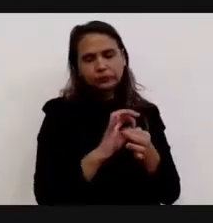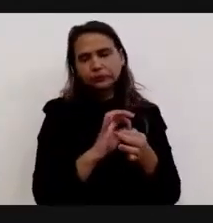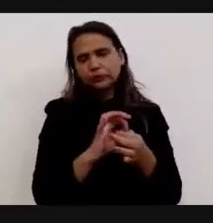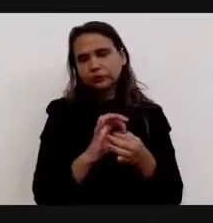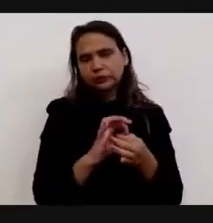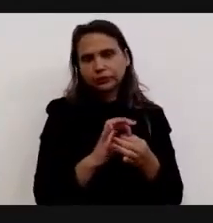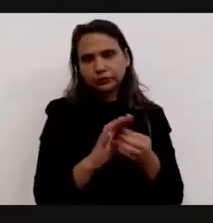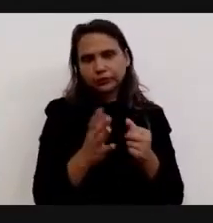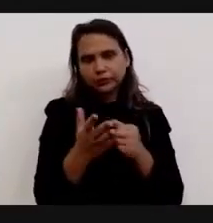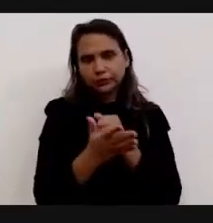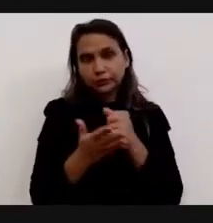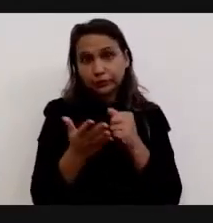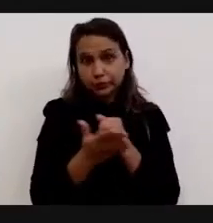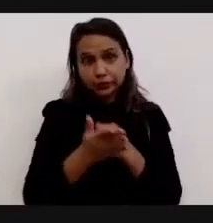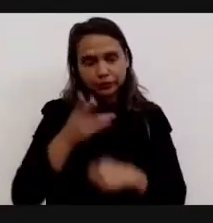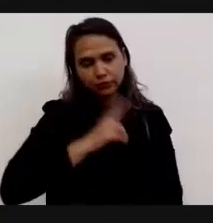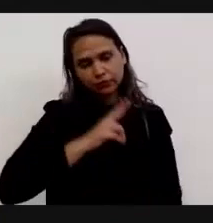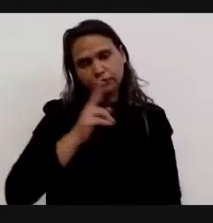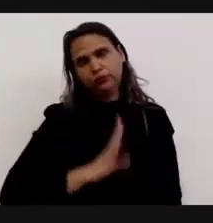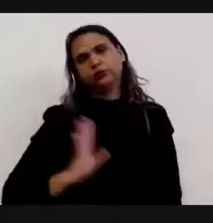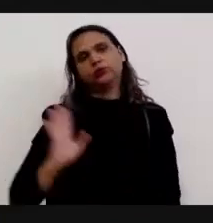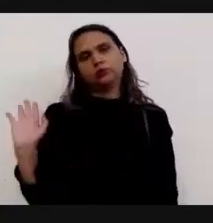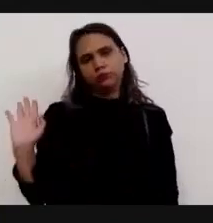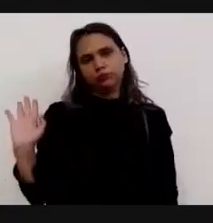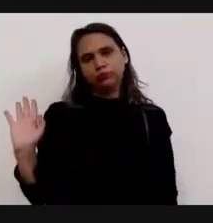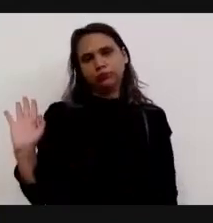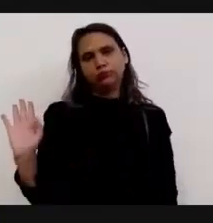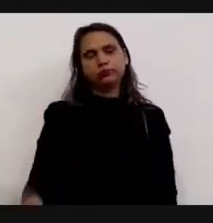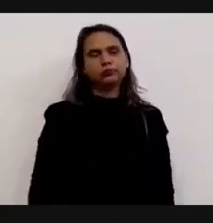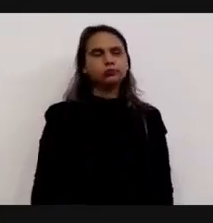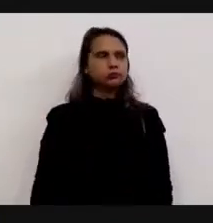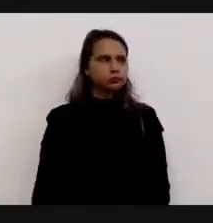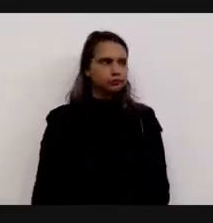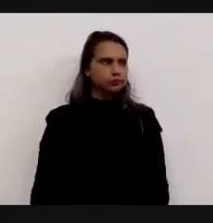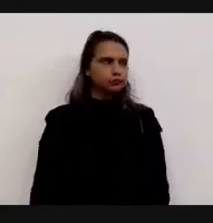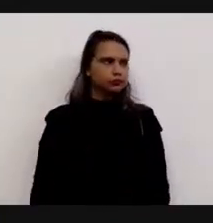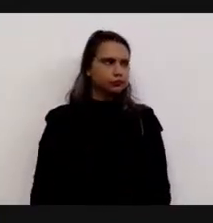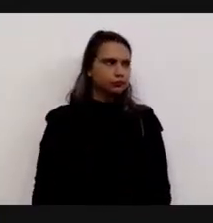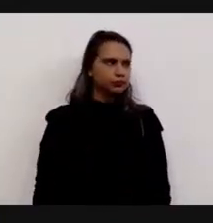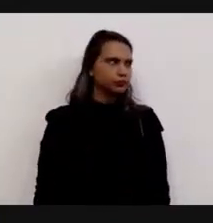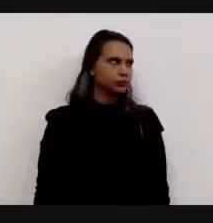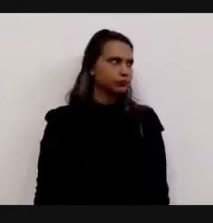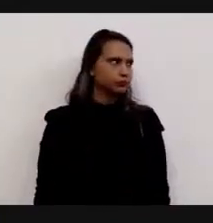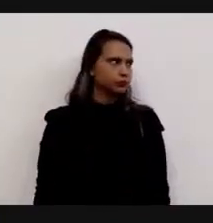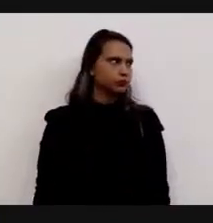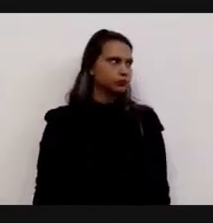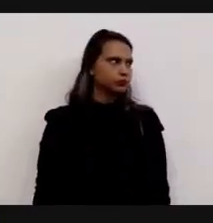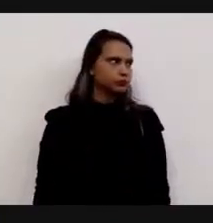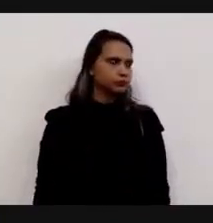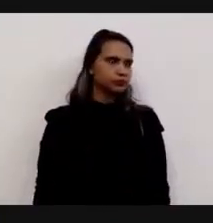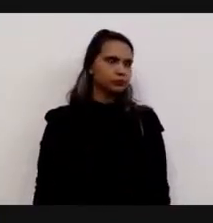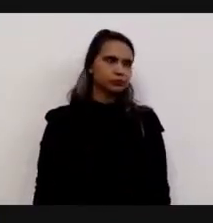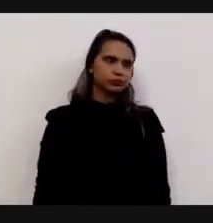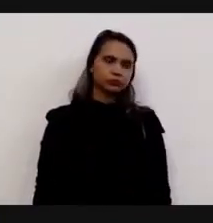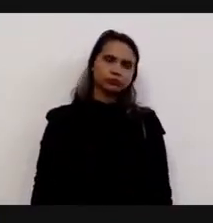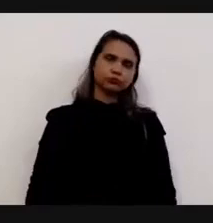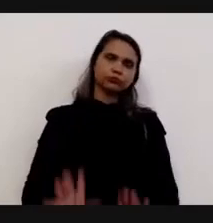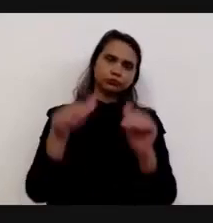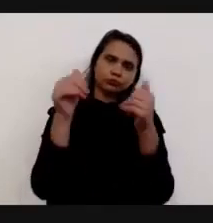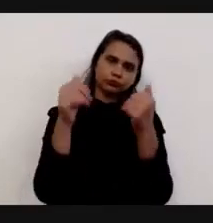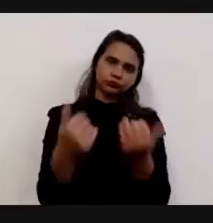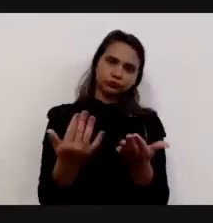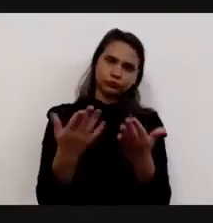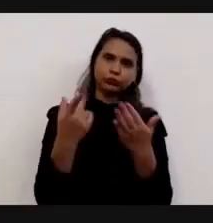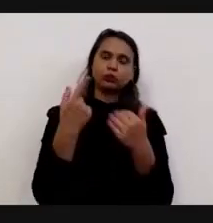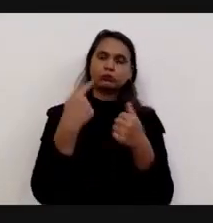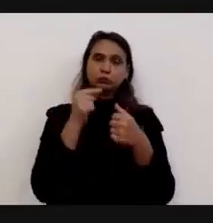fundamentais para aquela solução emergencial. Né? É isso. Quanto ao imersão, a gente faz lá na Câmara